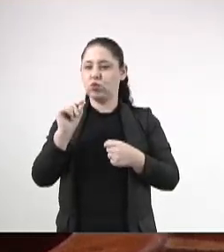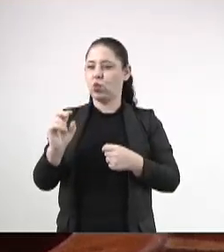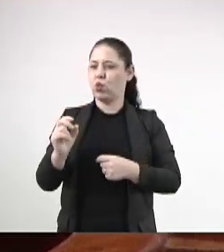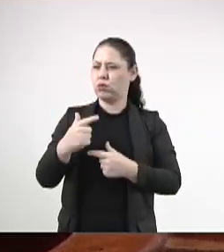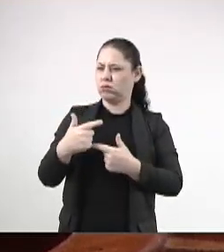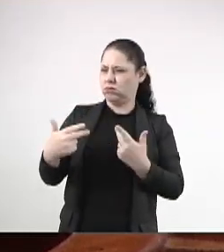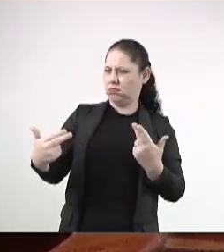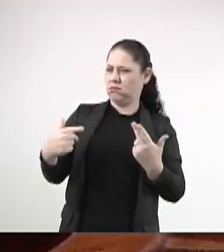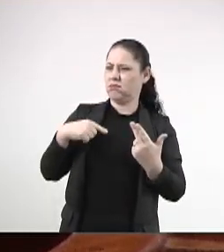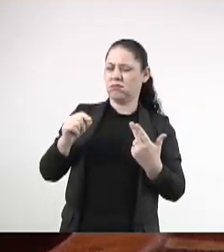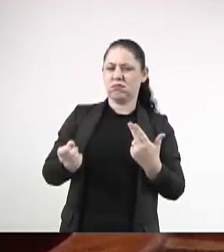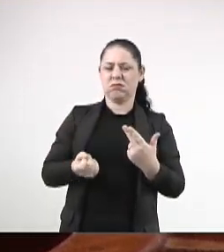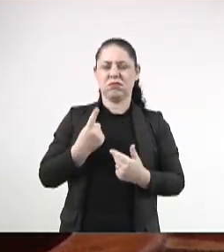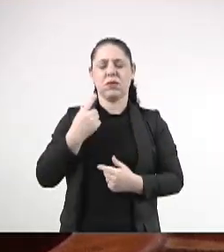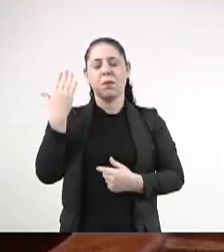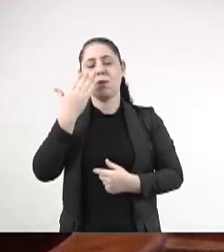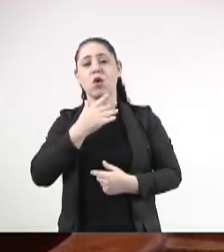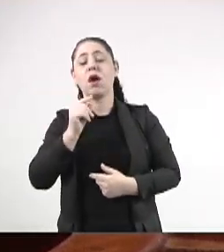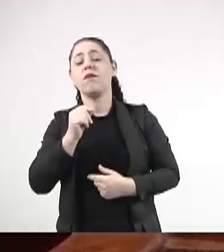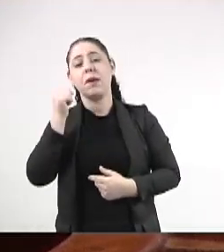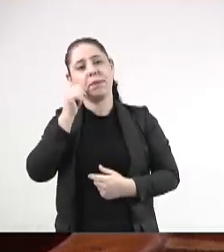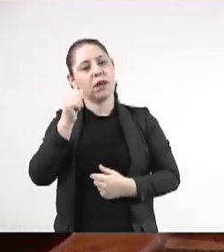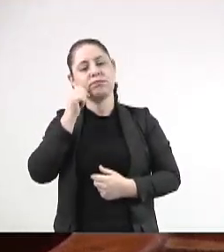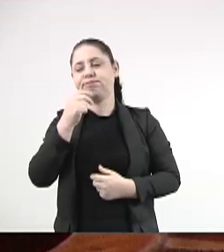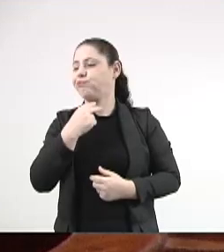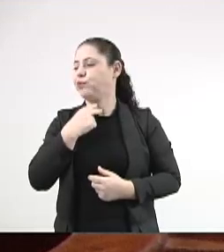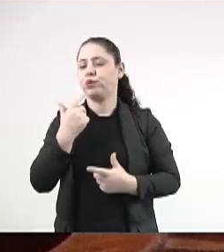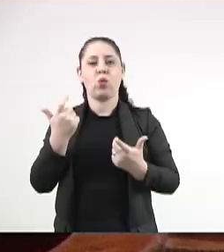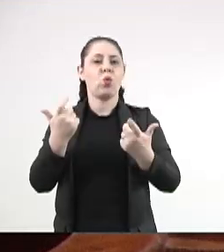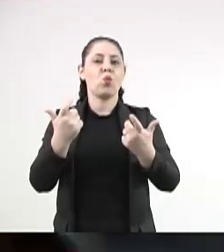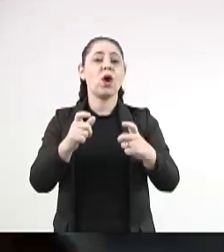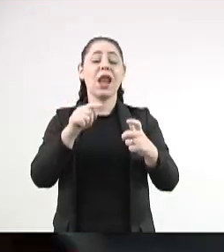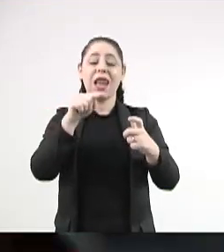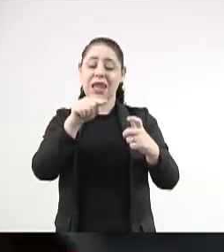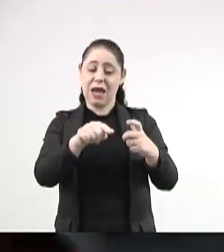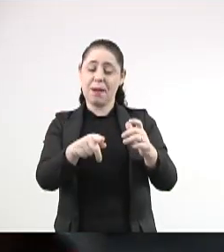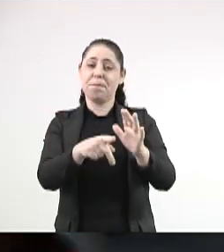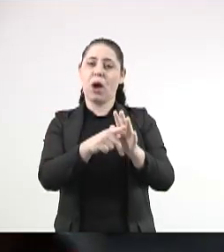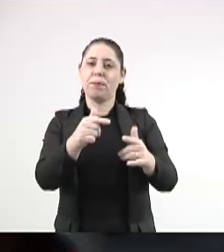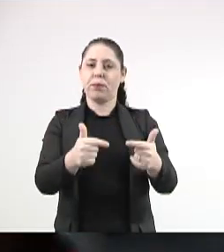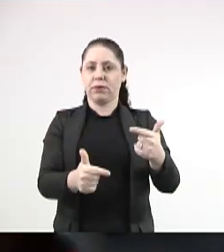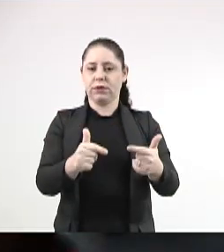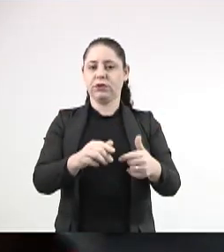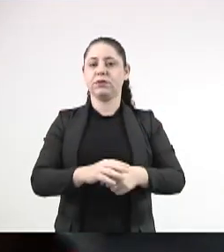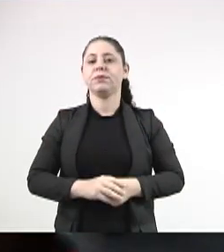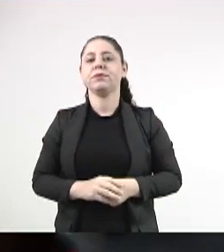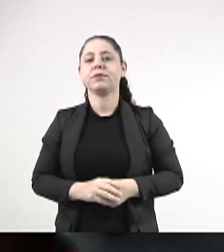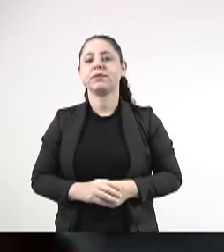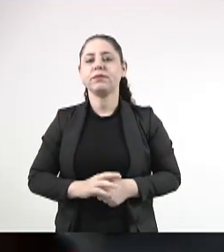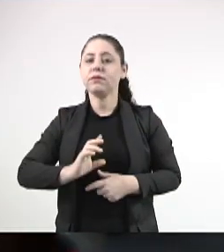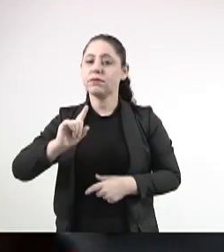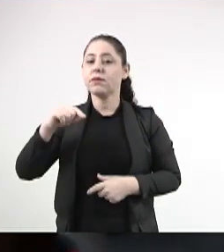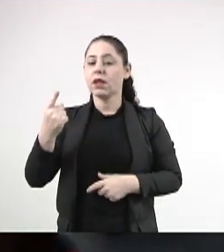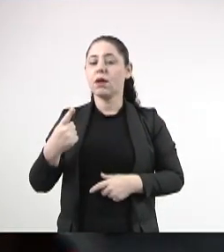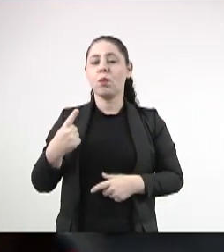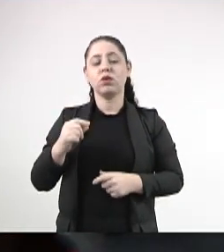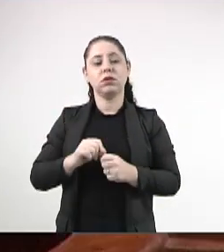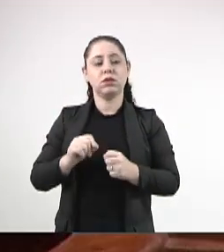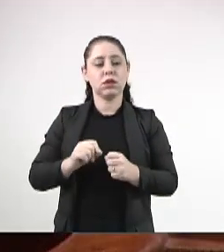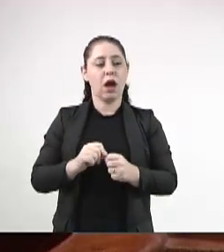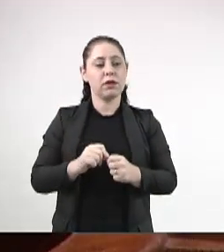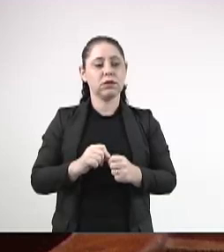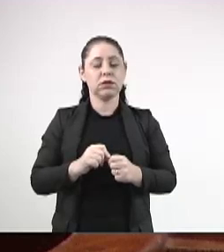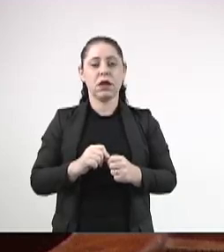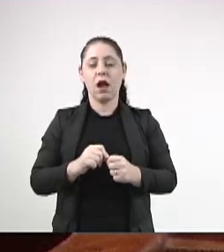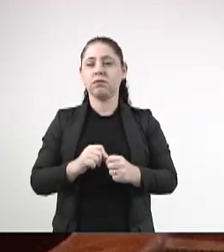dizia claramente que uma mulher não podia ocupar aquele espaço da política. E logo após o golpe,